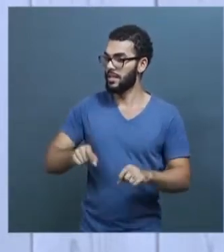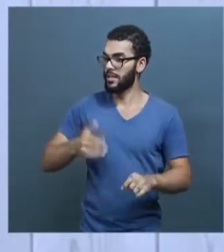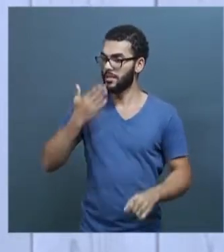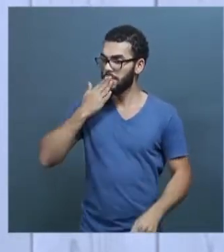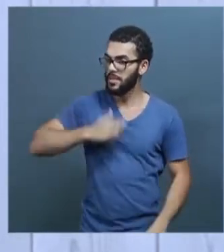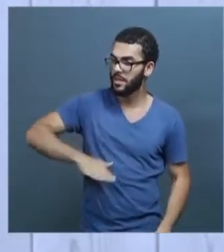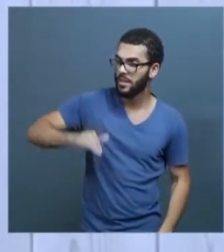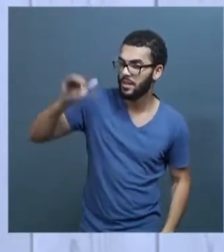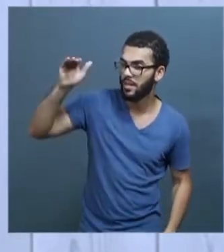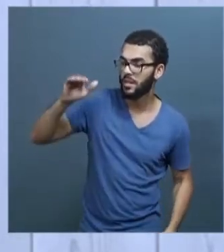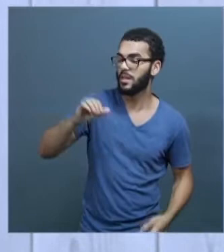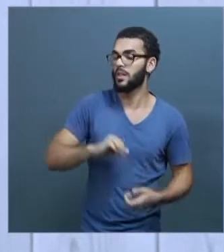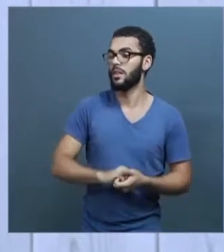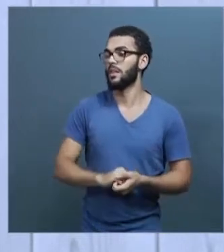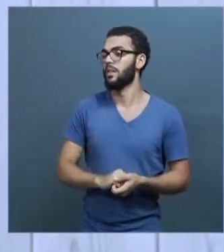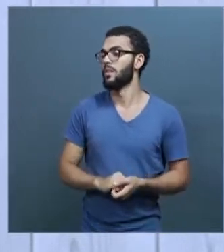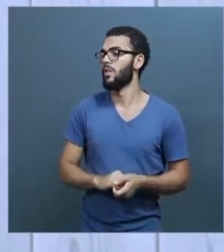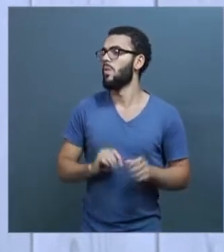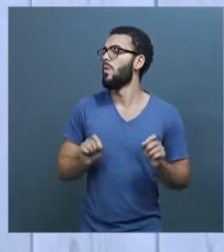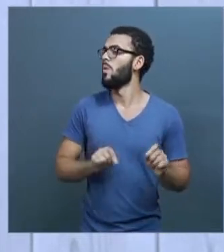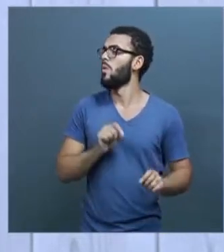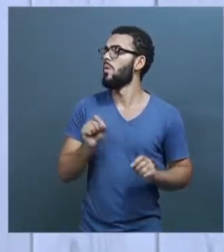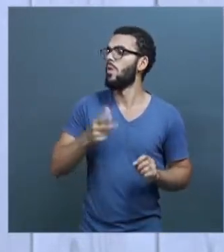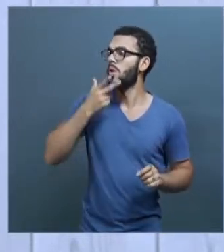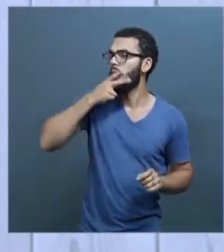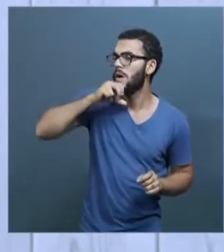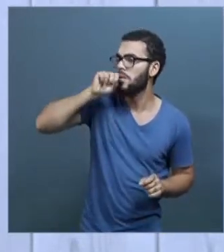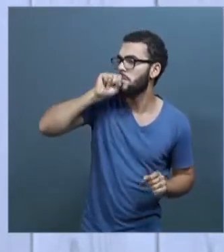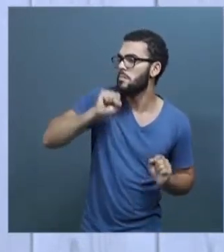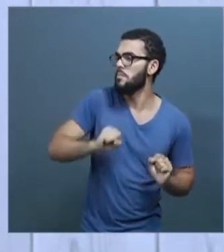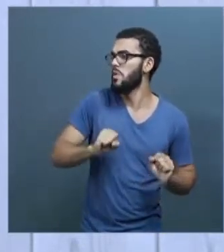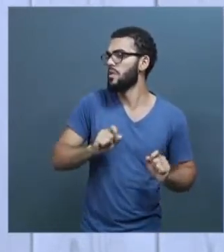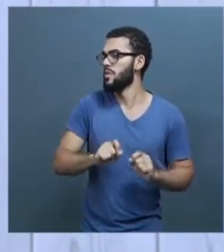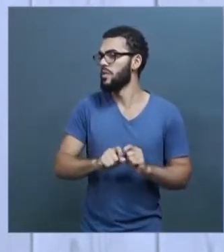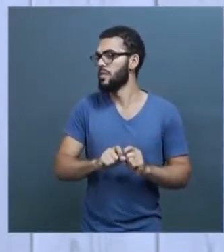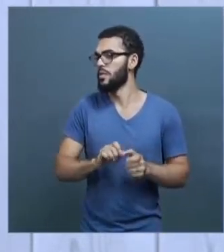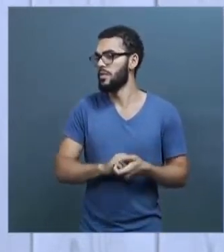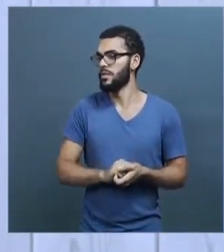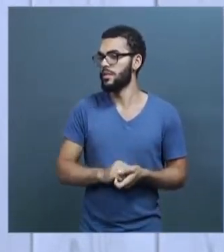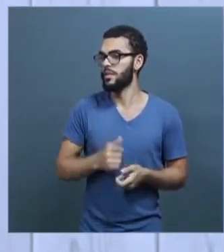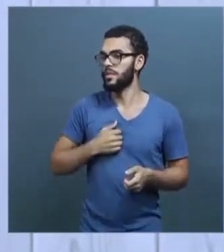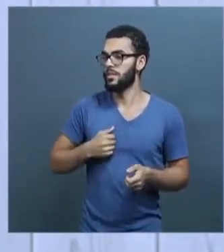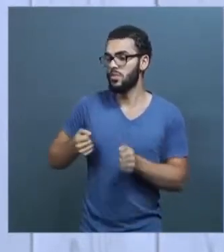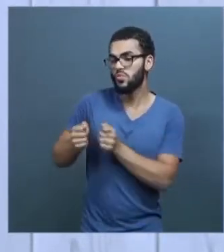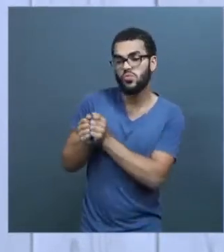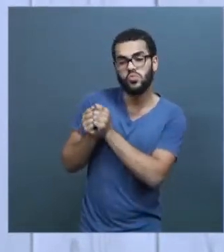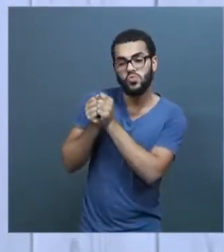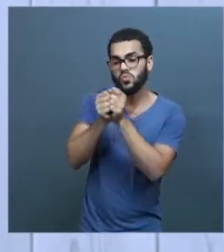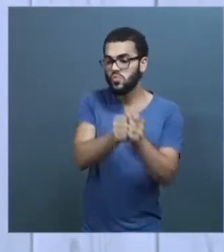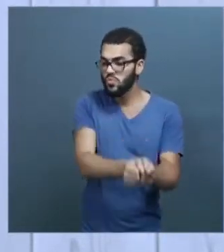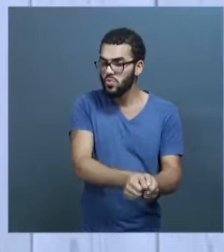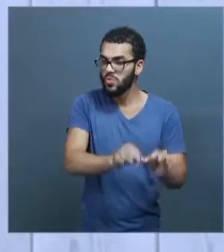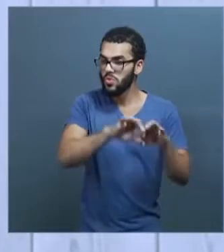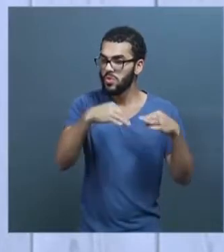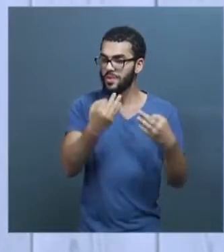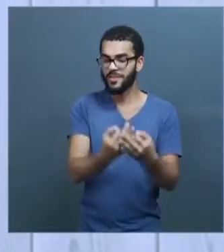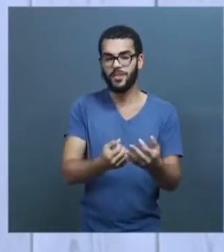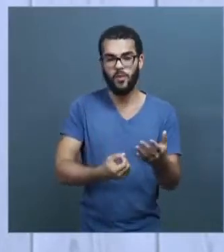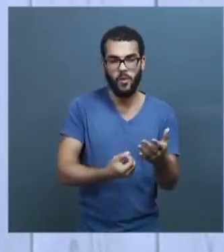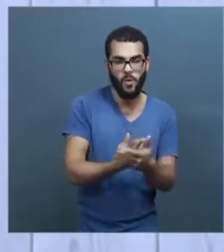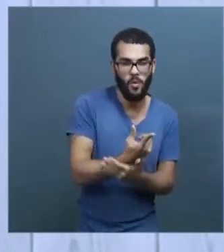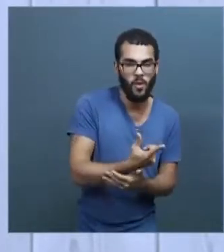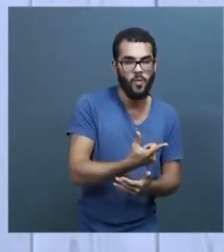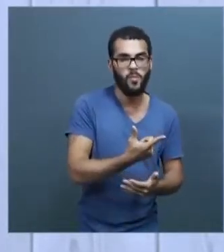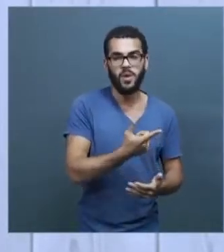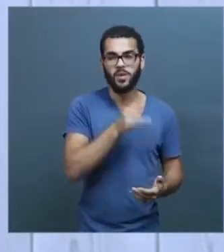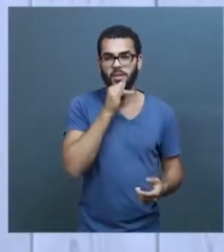remédio. Agora, o que os pais podem fazer? É trazer os filhos para fazer as compras, comprar alimentos in natura, em